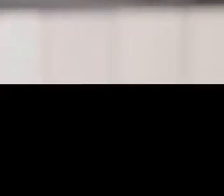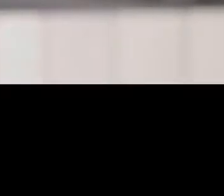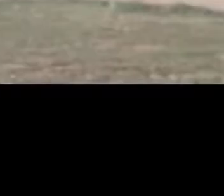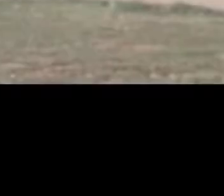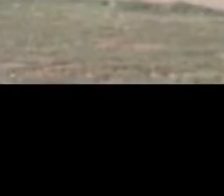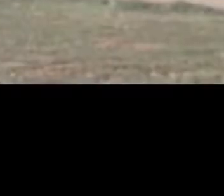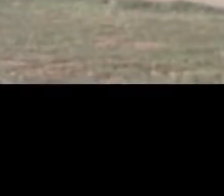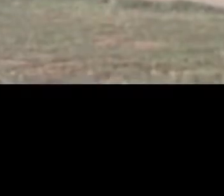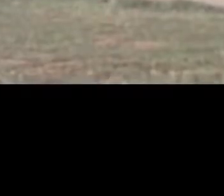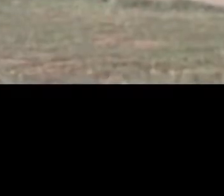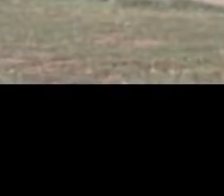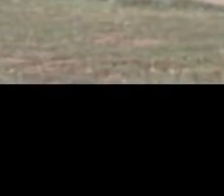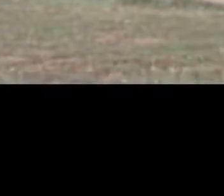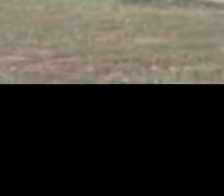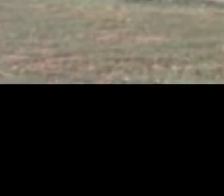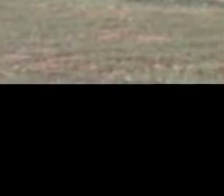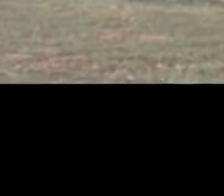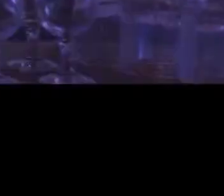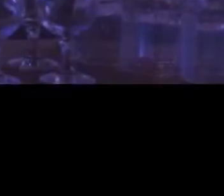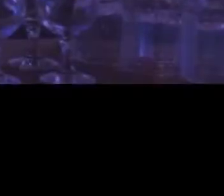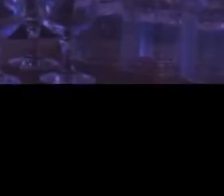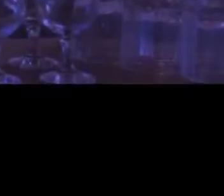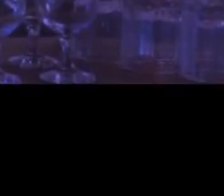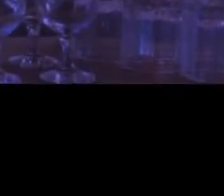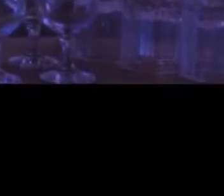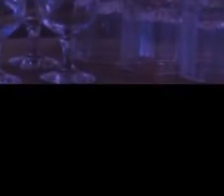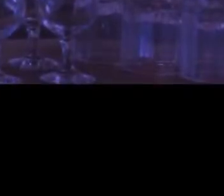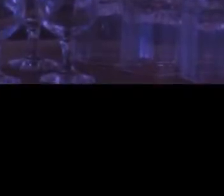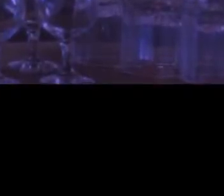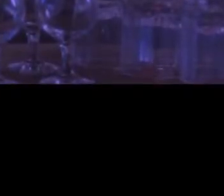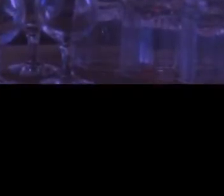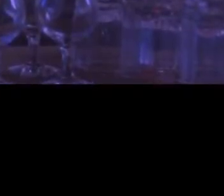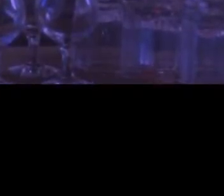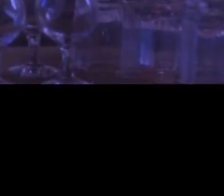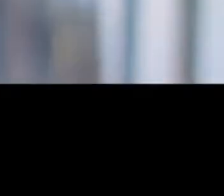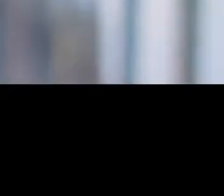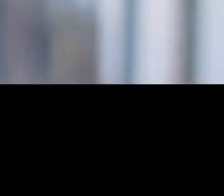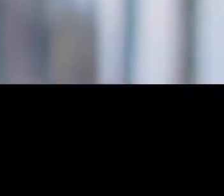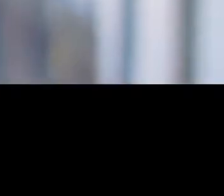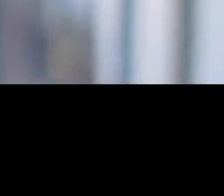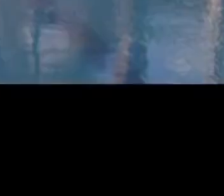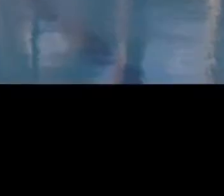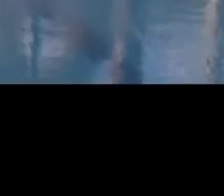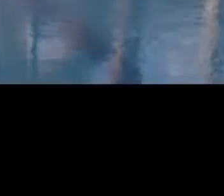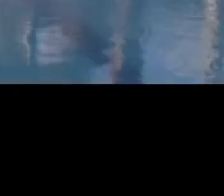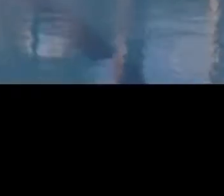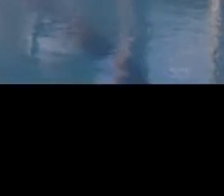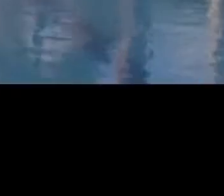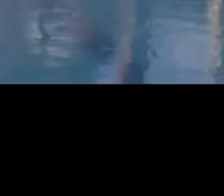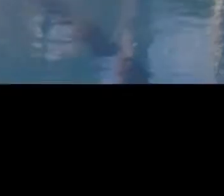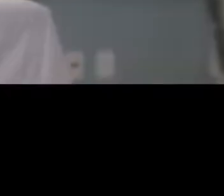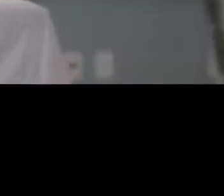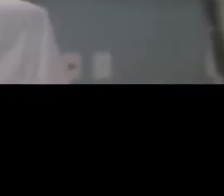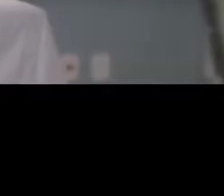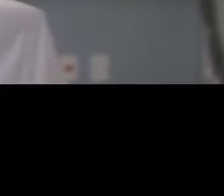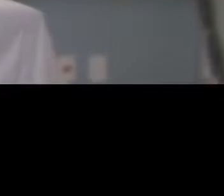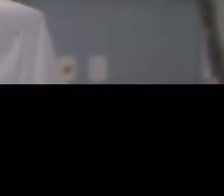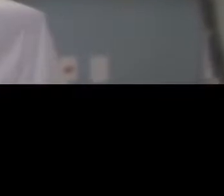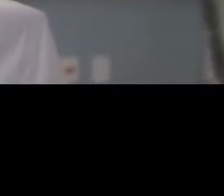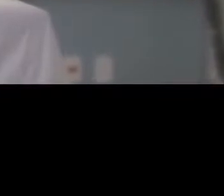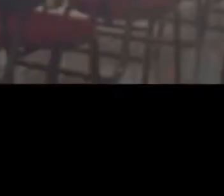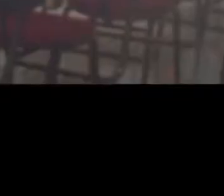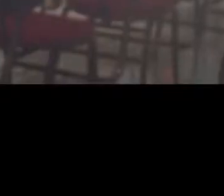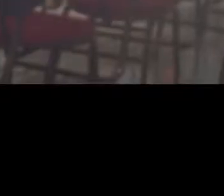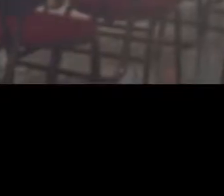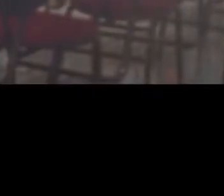No início, eu não entendi o que eu era. Só pensava no que meus pais iam dizer. Quando eu percebi que eu era diferente e vi que não mudava nada, não mudava